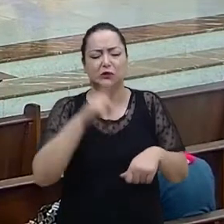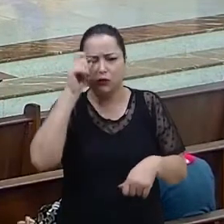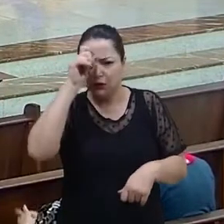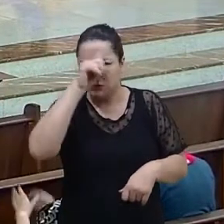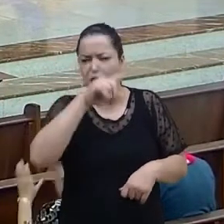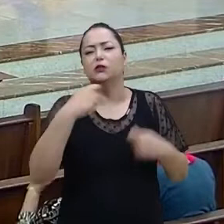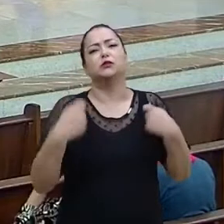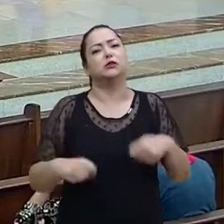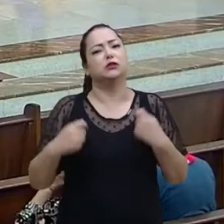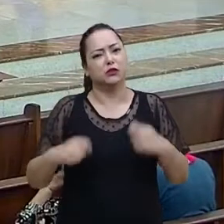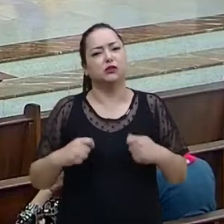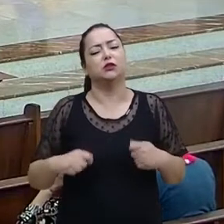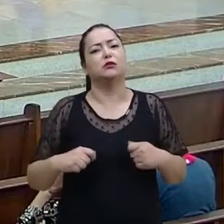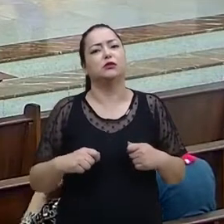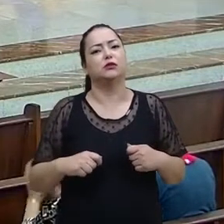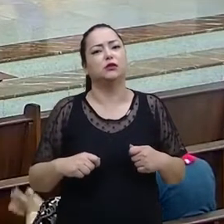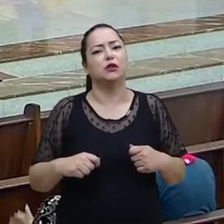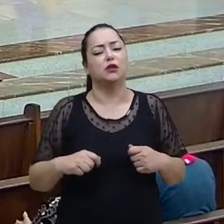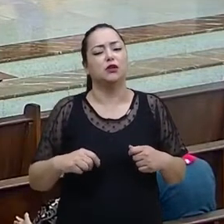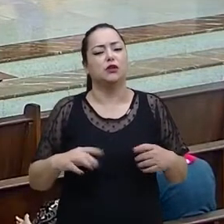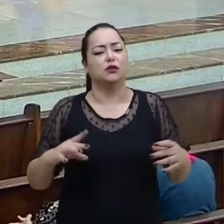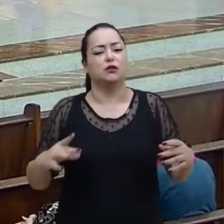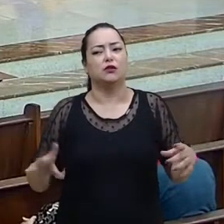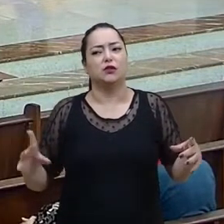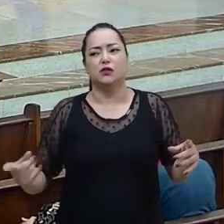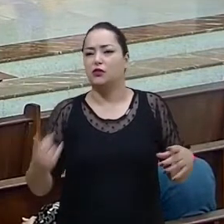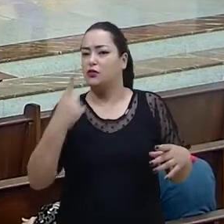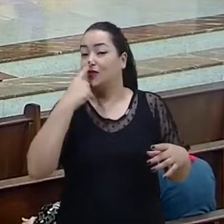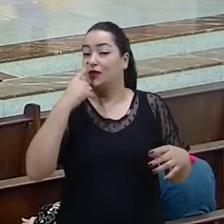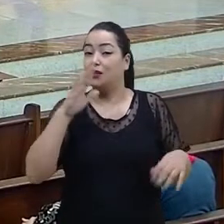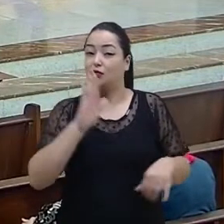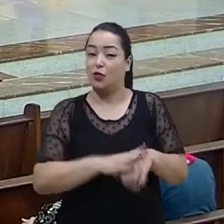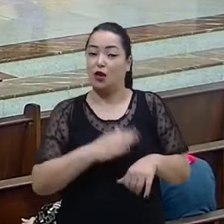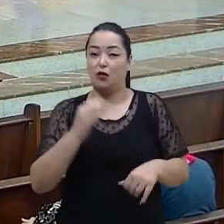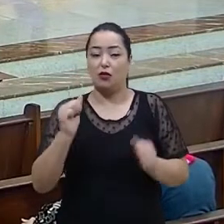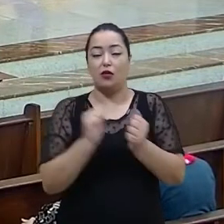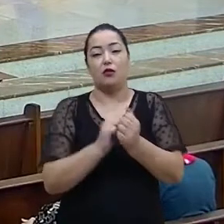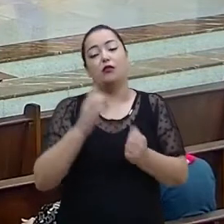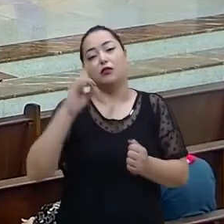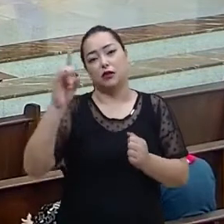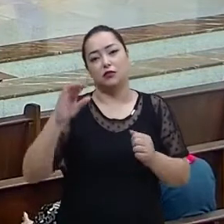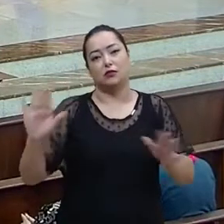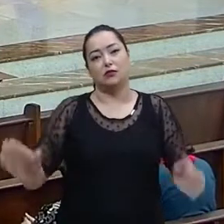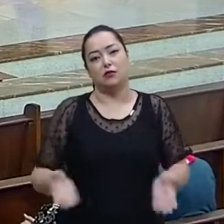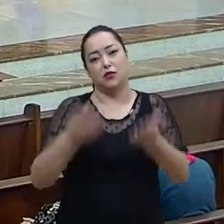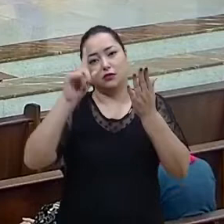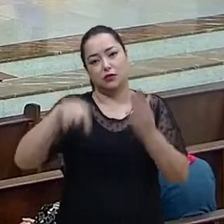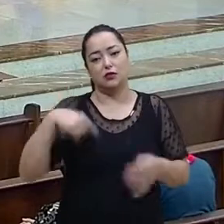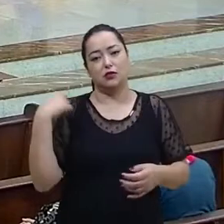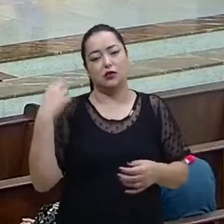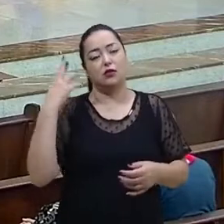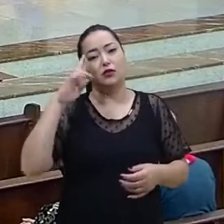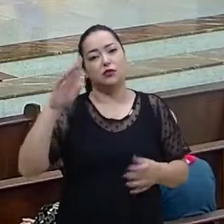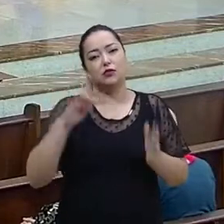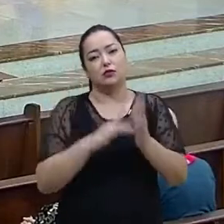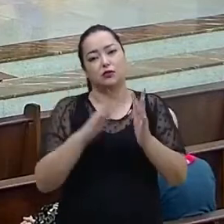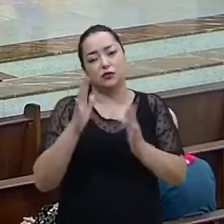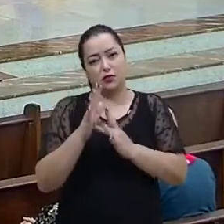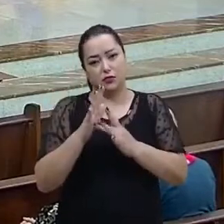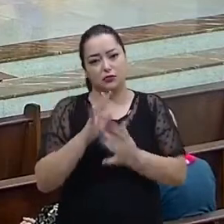difíceis precisamos Então disse maior comunhão com Deus louvado seja o nosso senhor Jesus Cristo